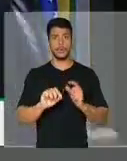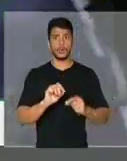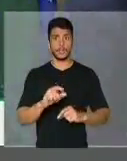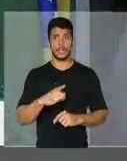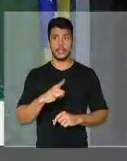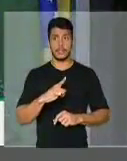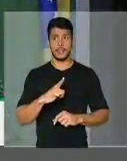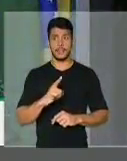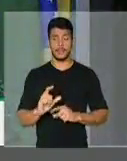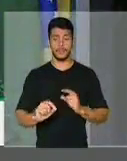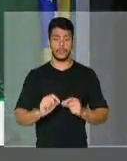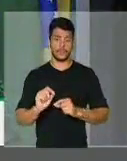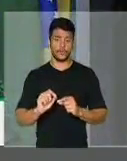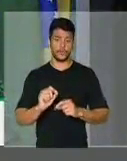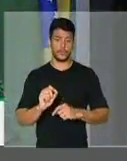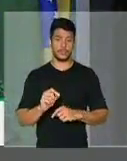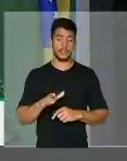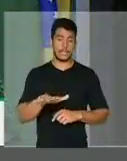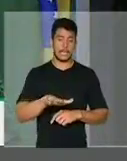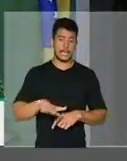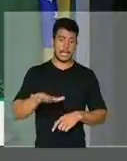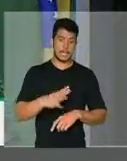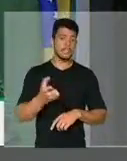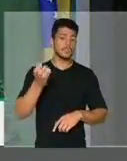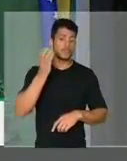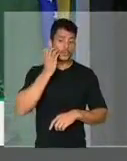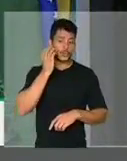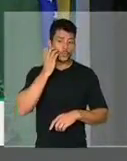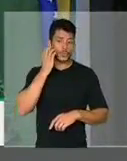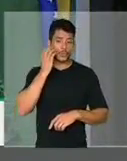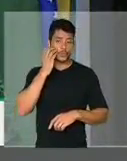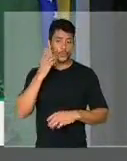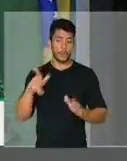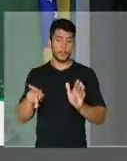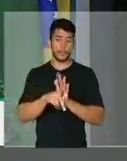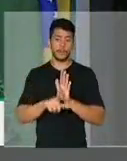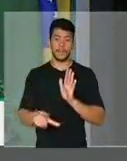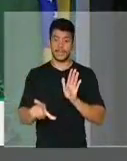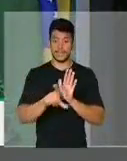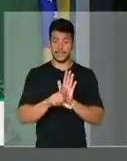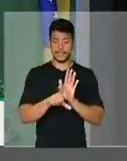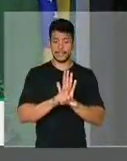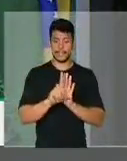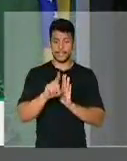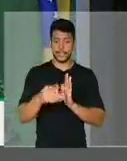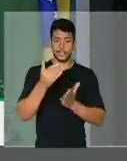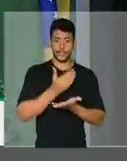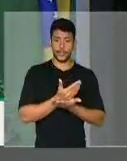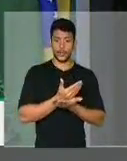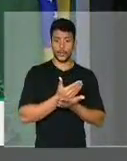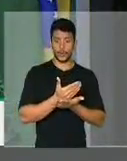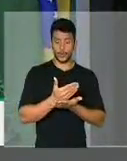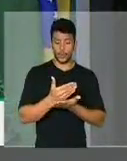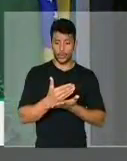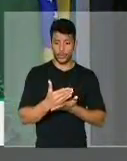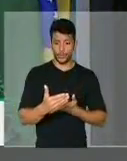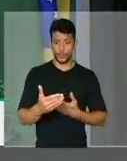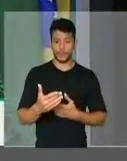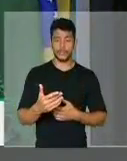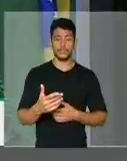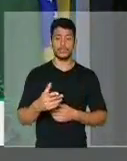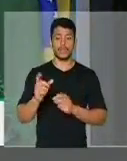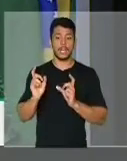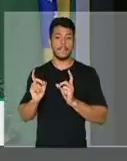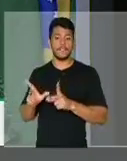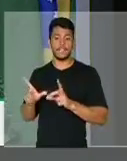banda de telefonia celular, cuja lei foi o início da privatização do setor